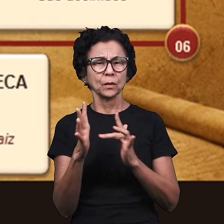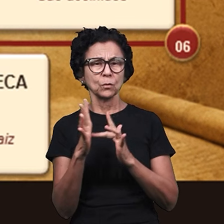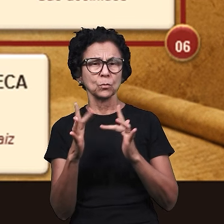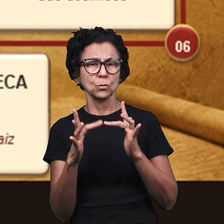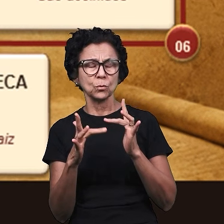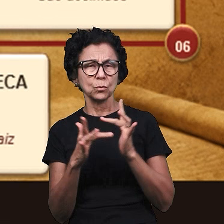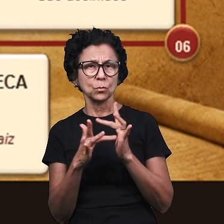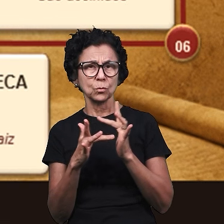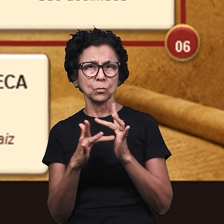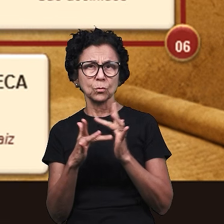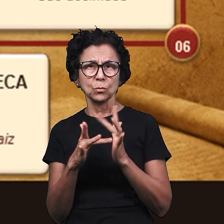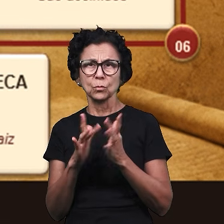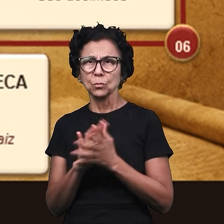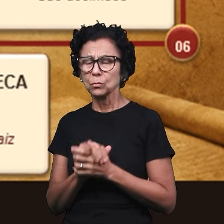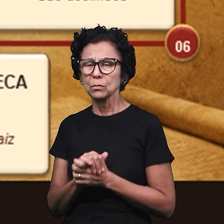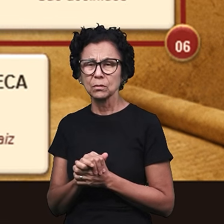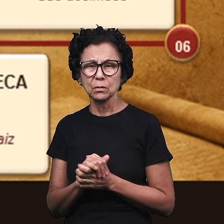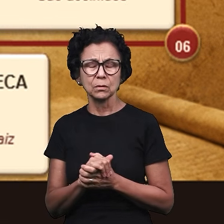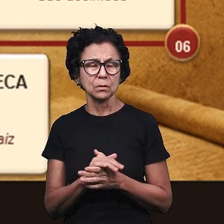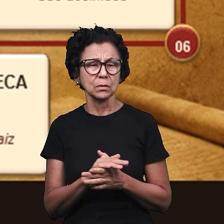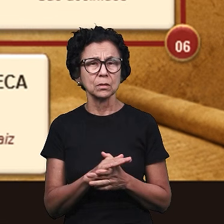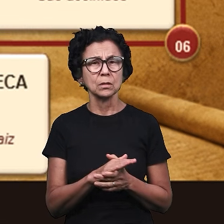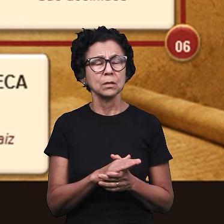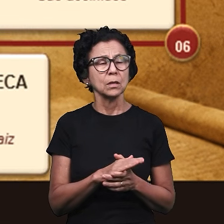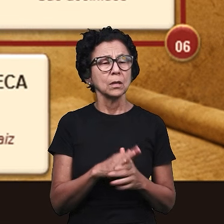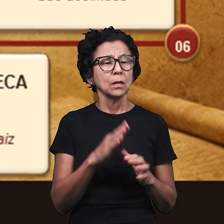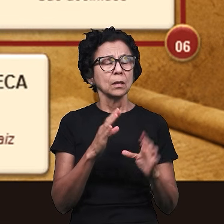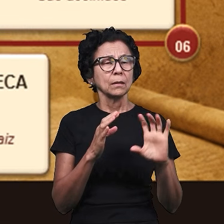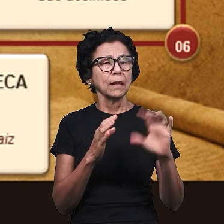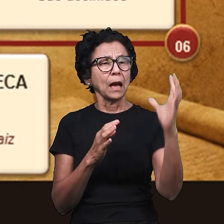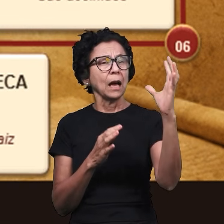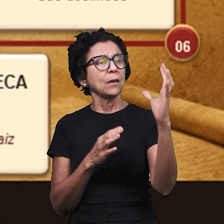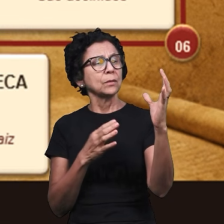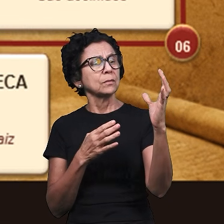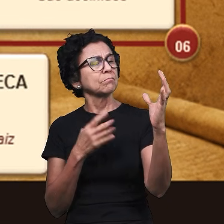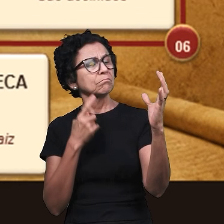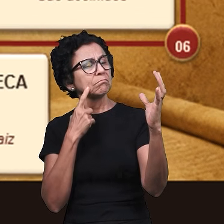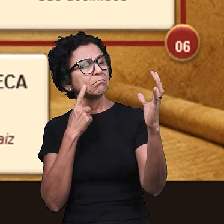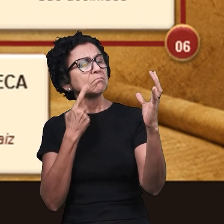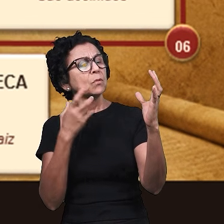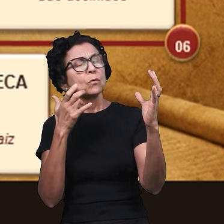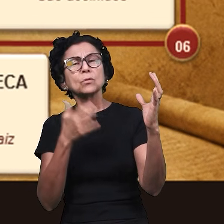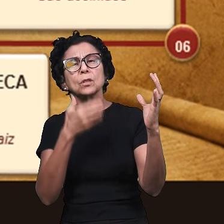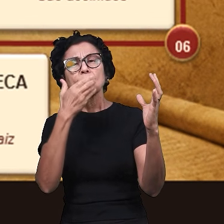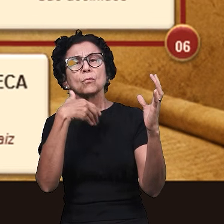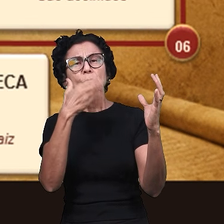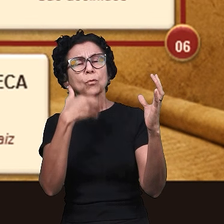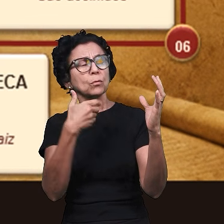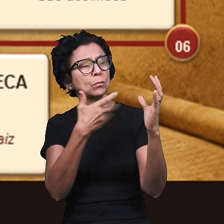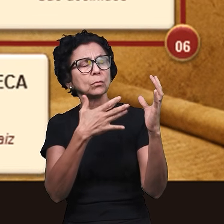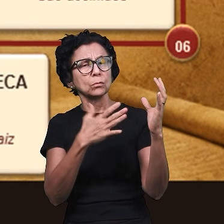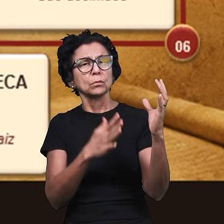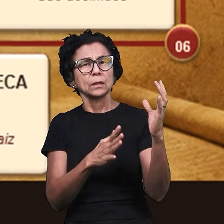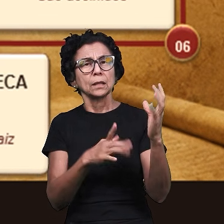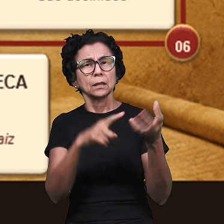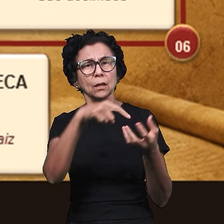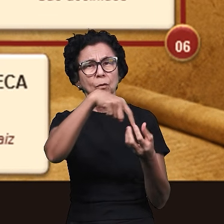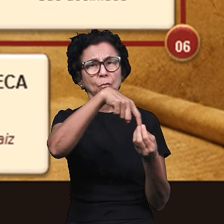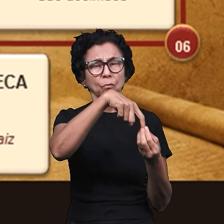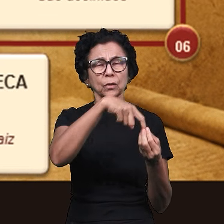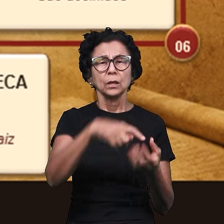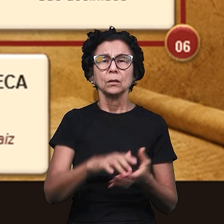mas que frutos são esses? E que frutos Jesus quer encontrar também em nós? É uma pergunta que podemos deixar